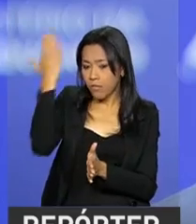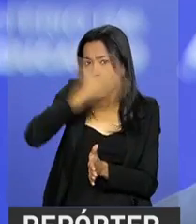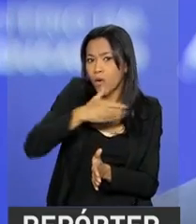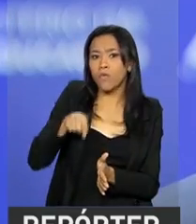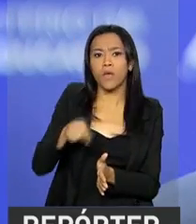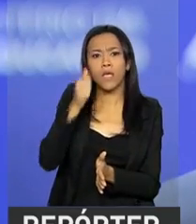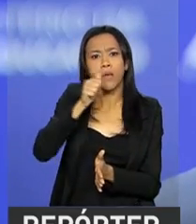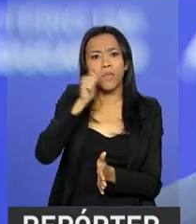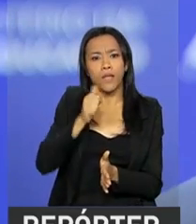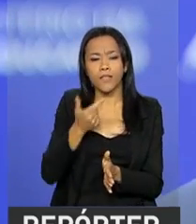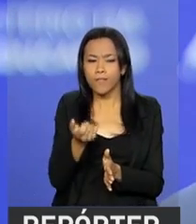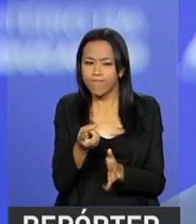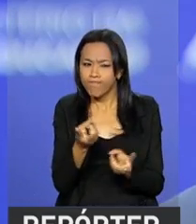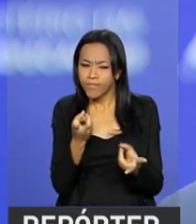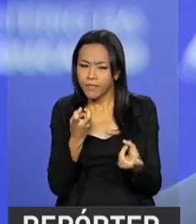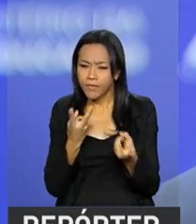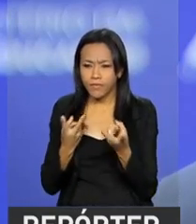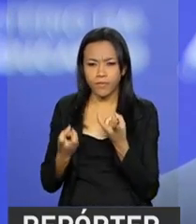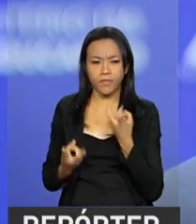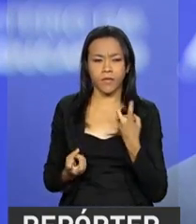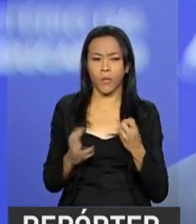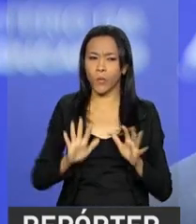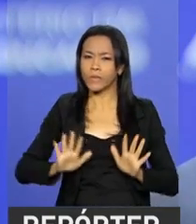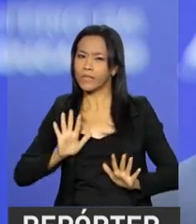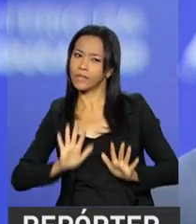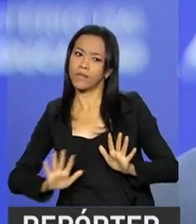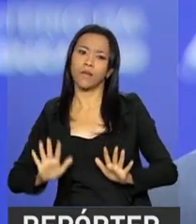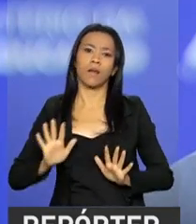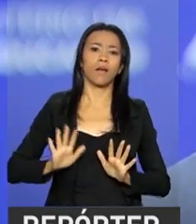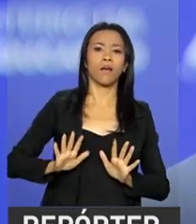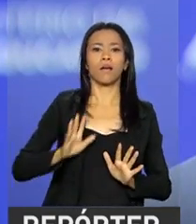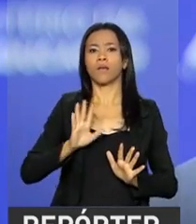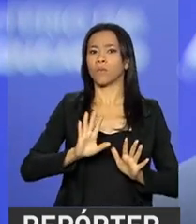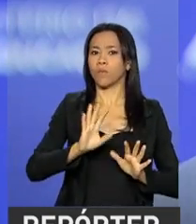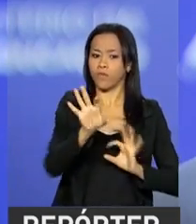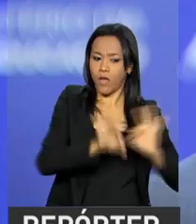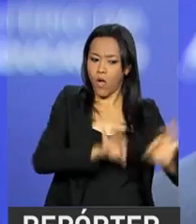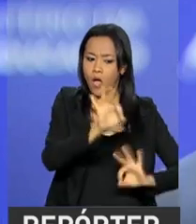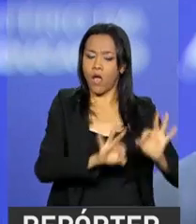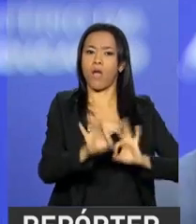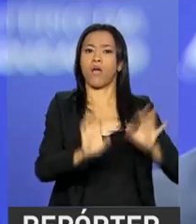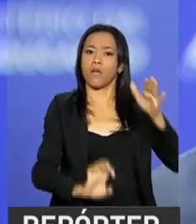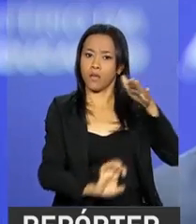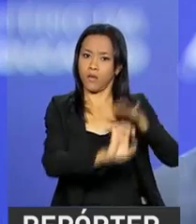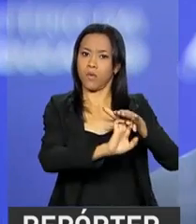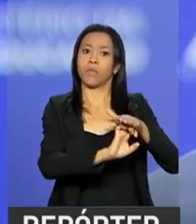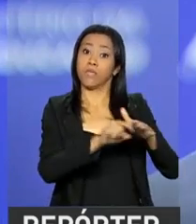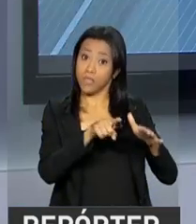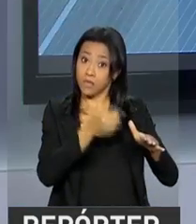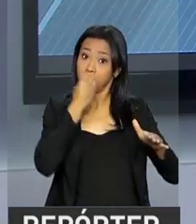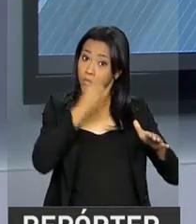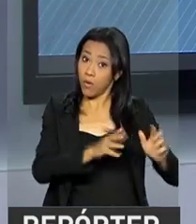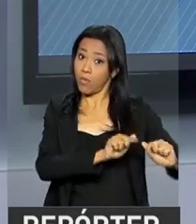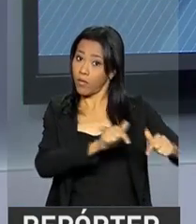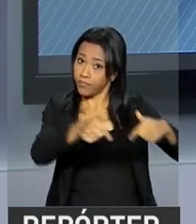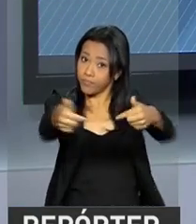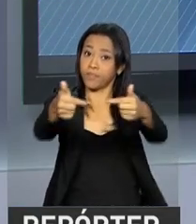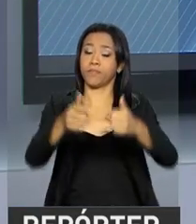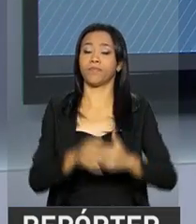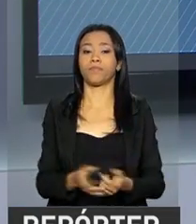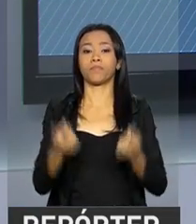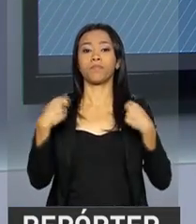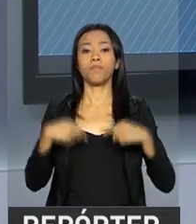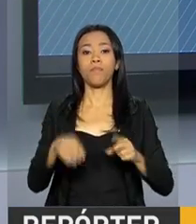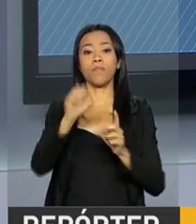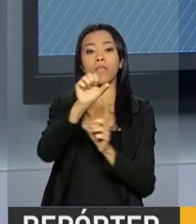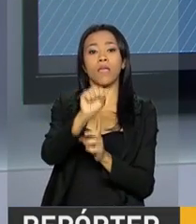sensibilidade um pouco maior ela tem um cuidado um pouco maior ao montar o seu negócio e que isso ajuda a sustentabilidade a safra